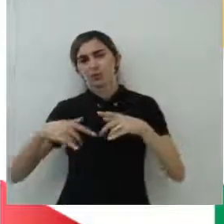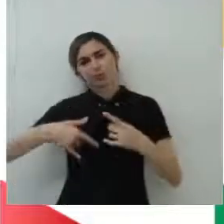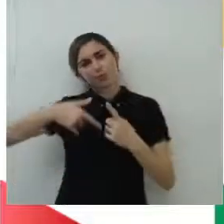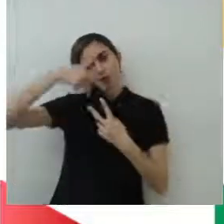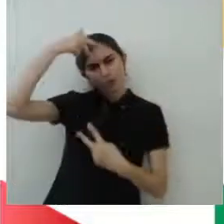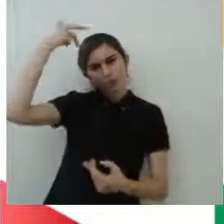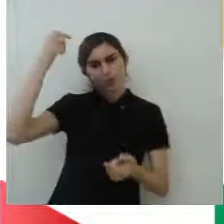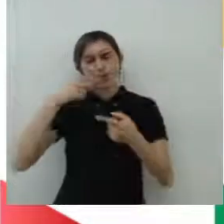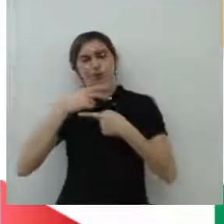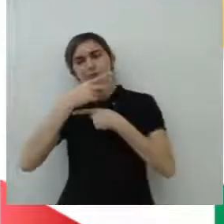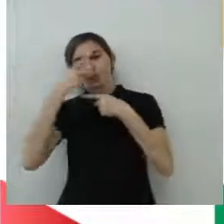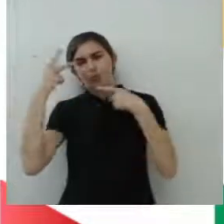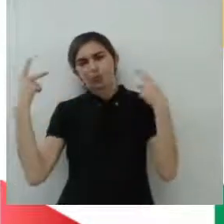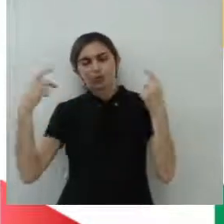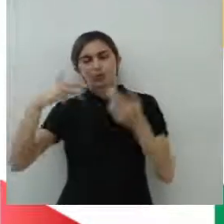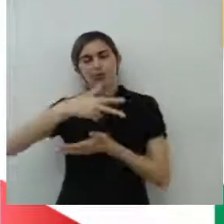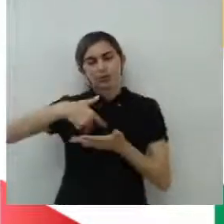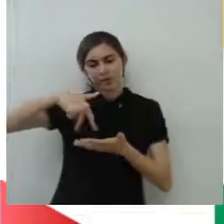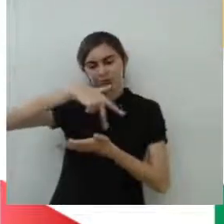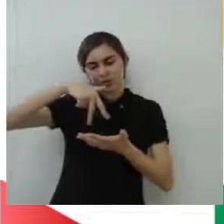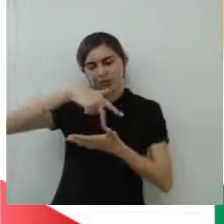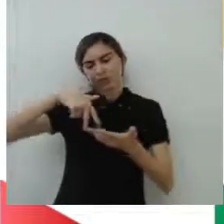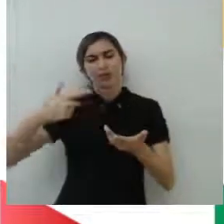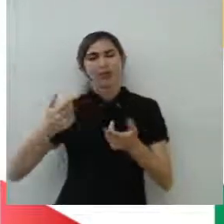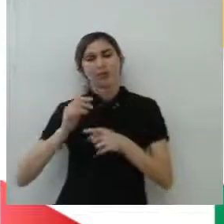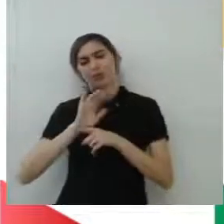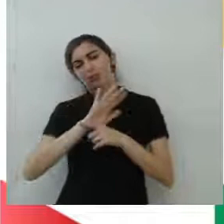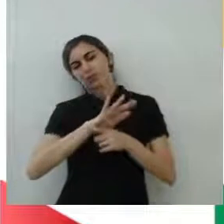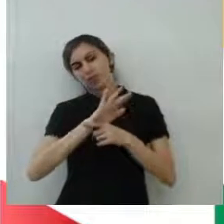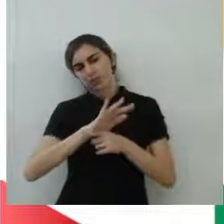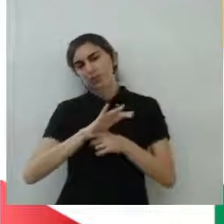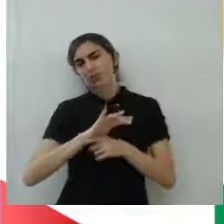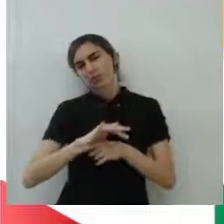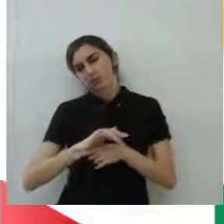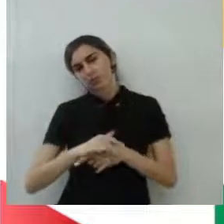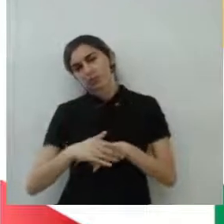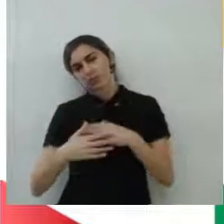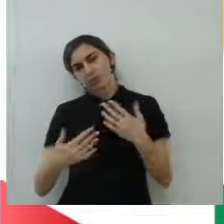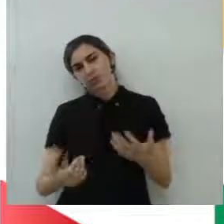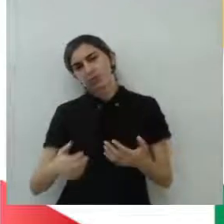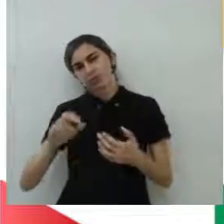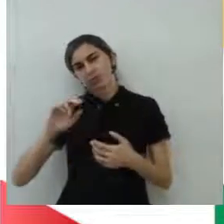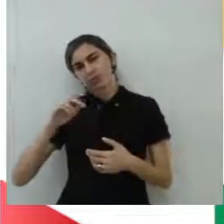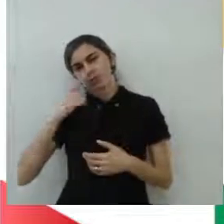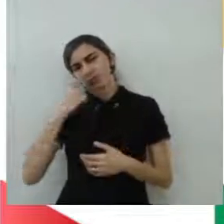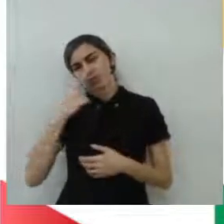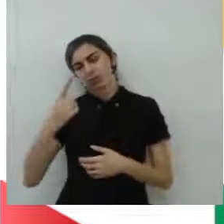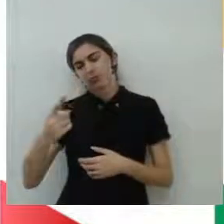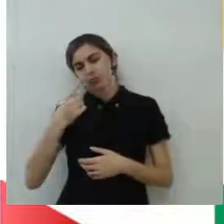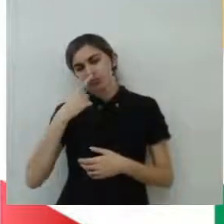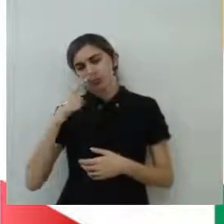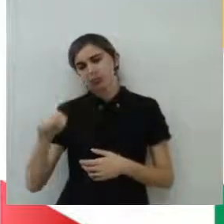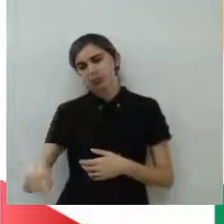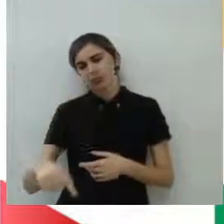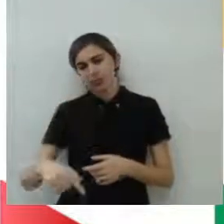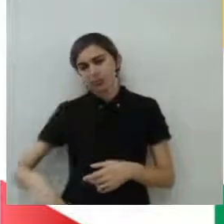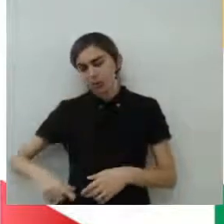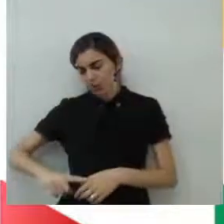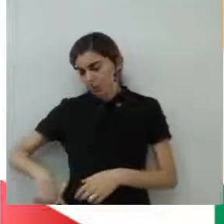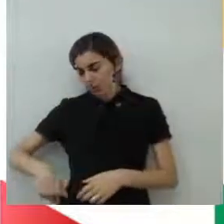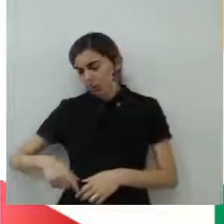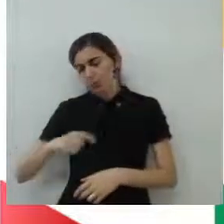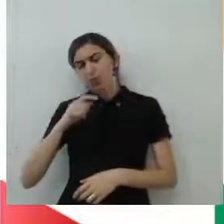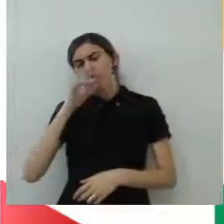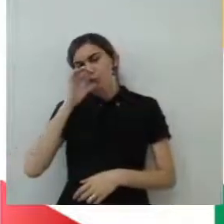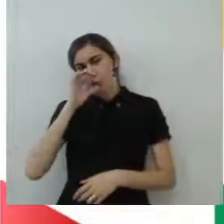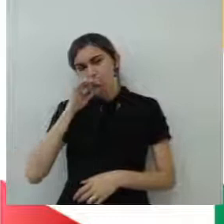que dançavam e também serviam como ajudantes de palco. Então, o Chacrinha, ele andava também com a buzina pendurada, acho